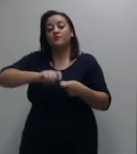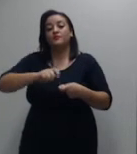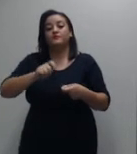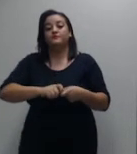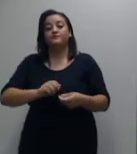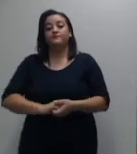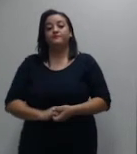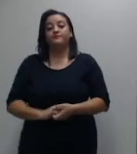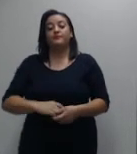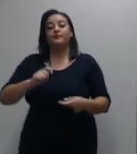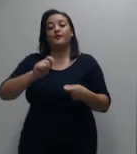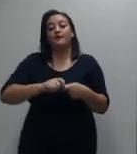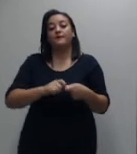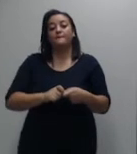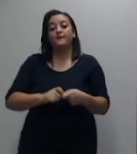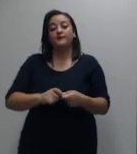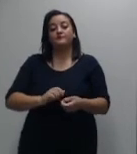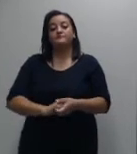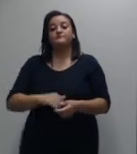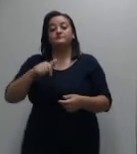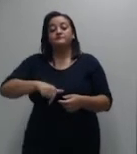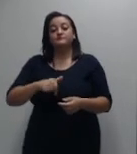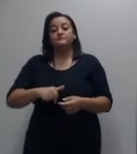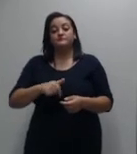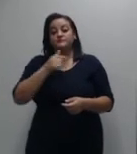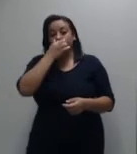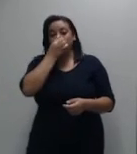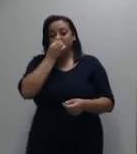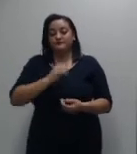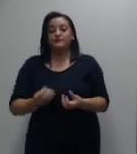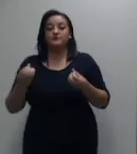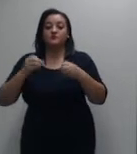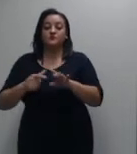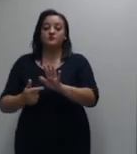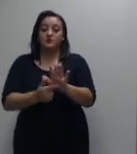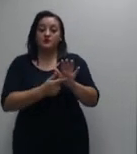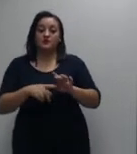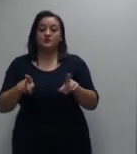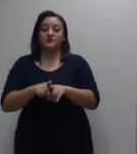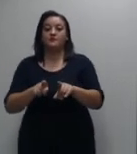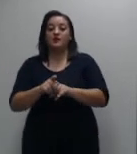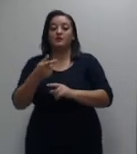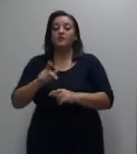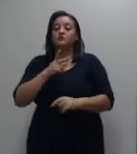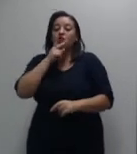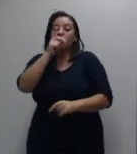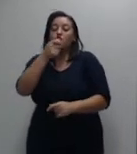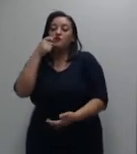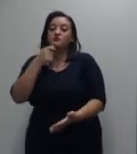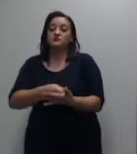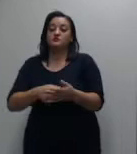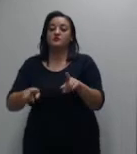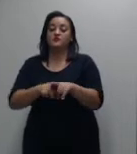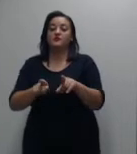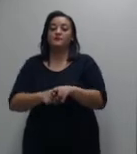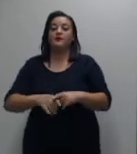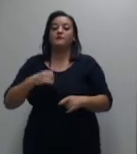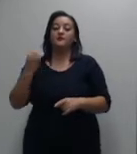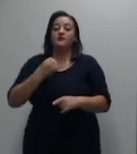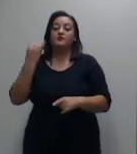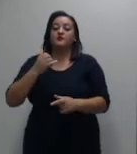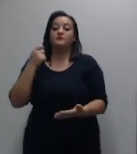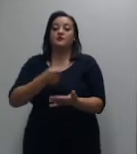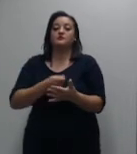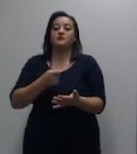parte da indenização desse supostos prejuízos reflexo não tem força executiva suficiente para ser